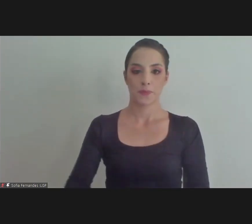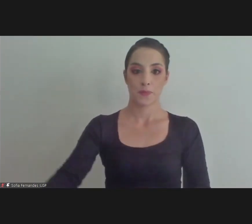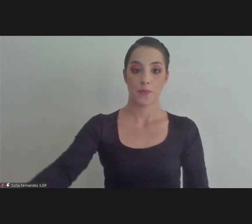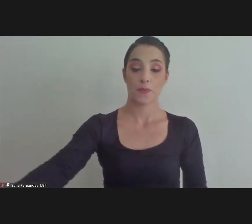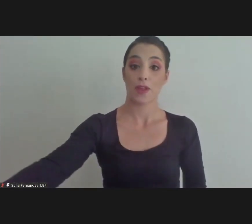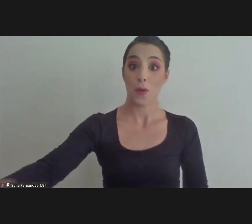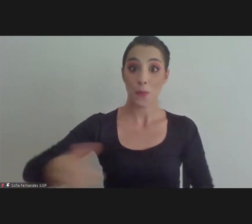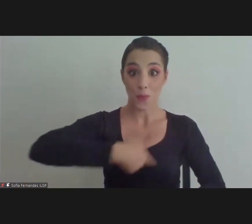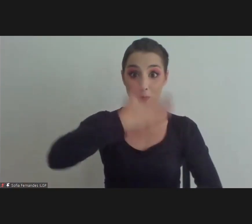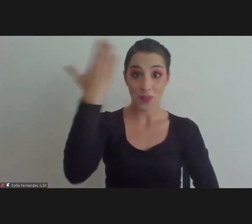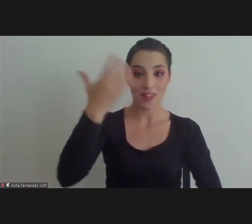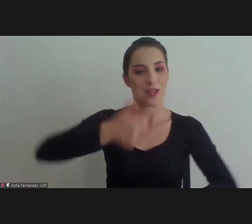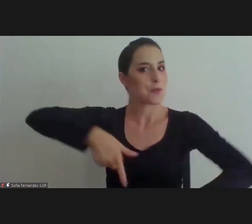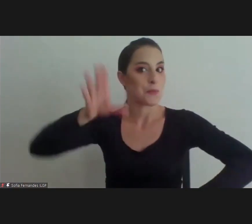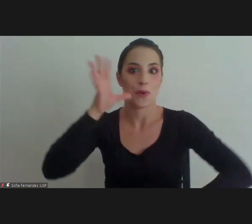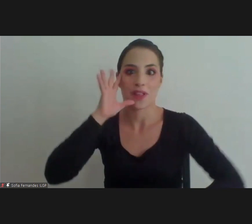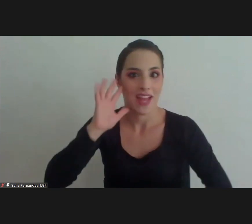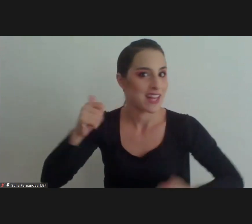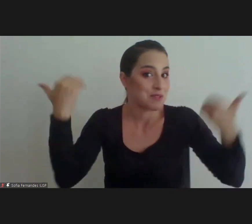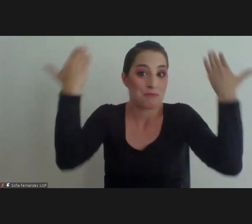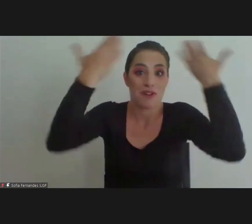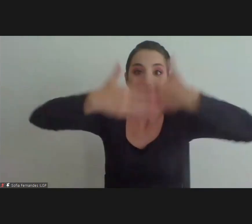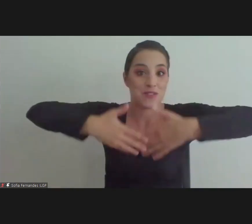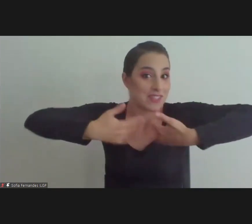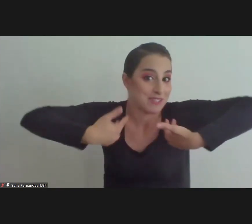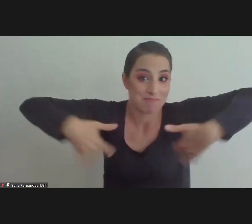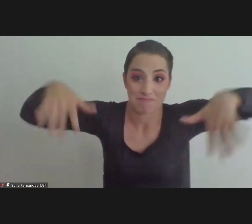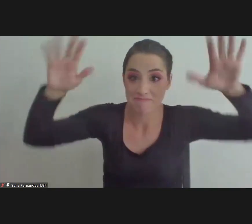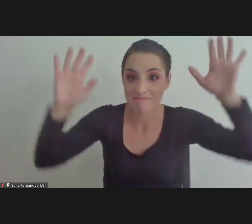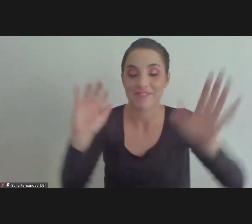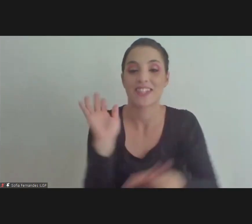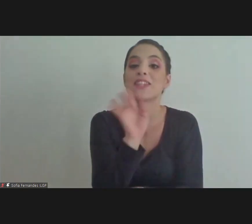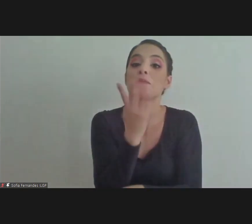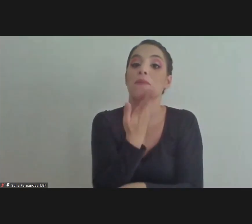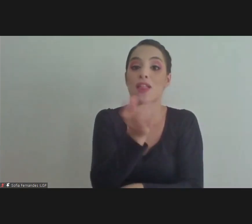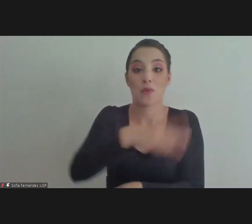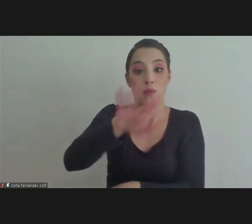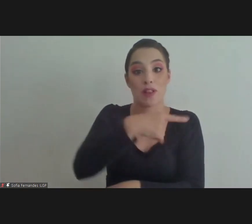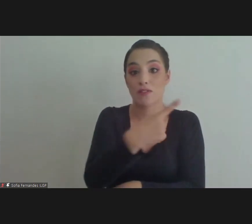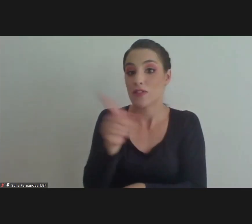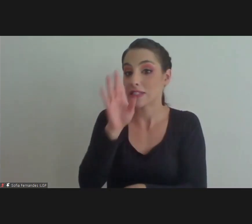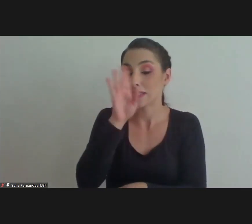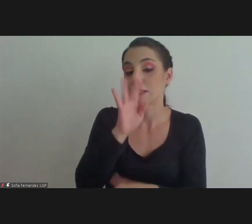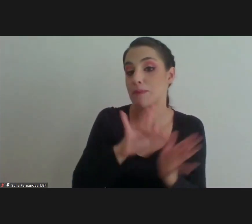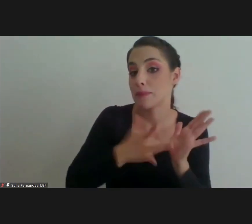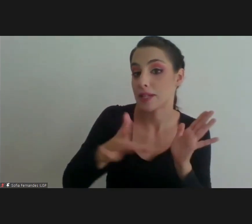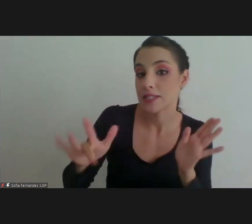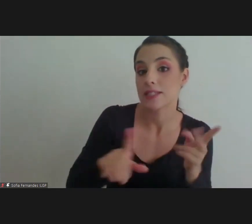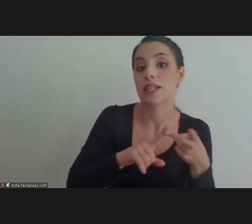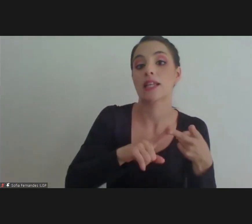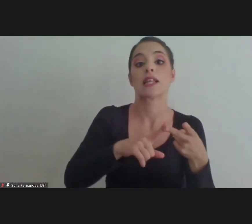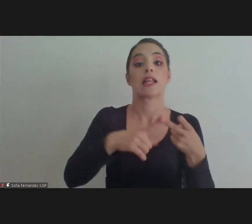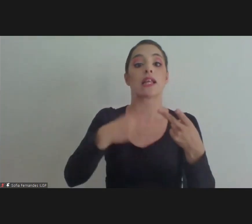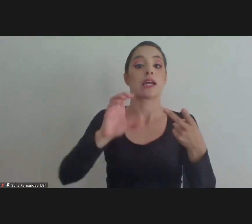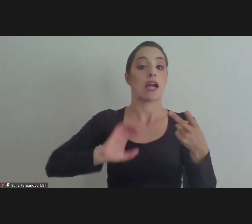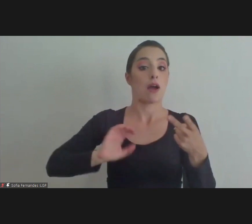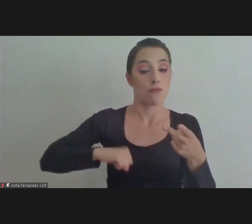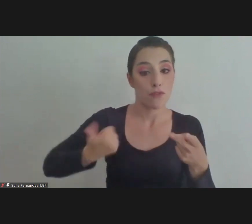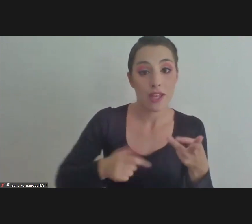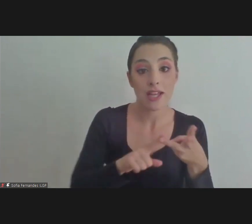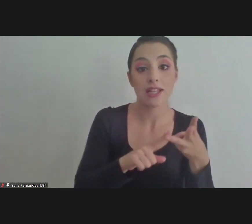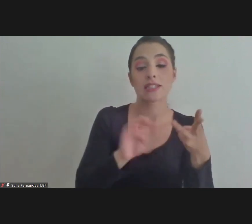Bom dia, boa tarde, boa noite, onde quer que estejam, do Brasil a Timor-Leste, passando por Cabo Verde, São Tomé e